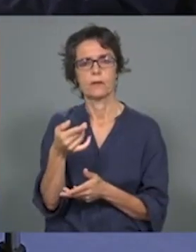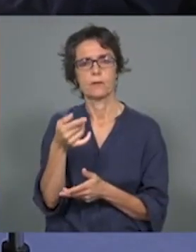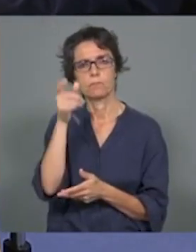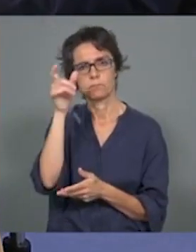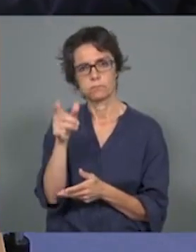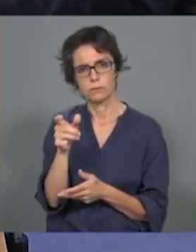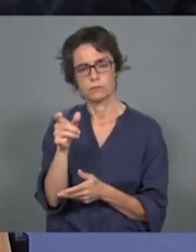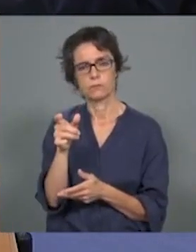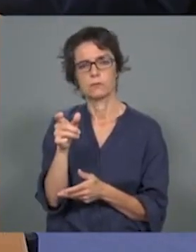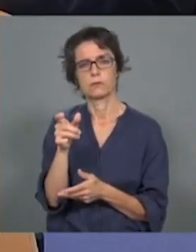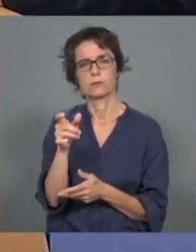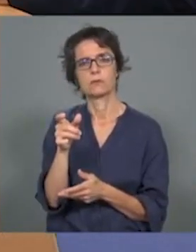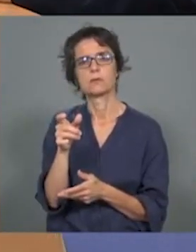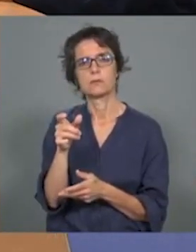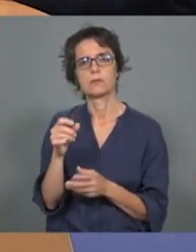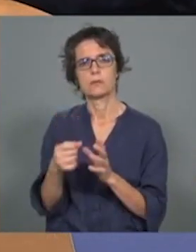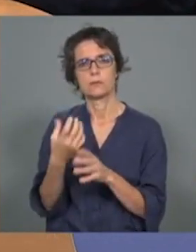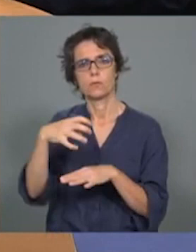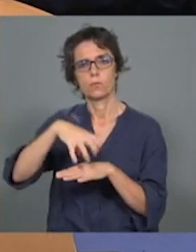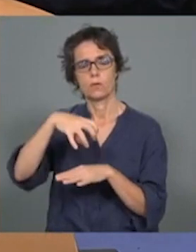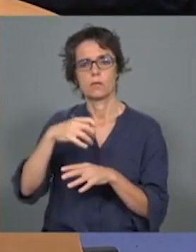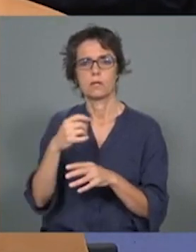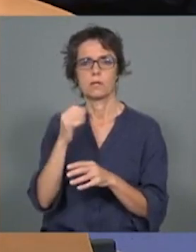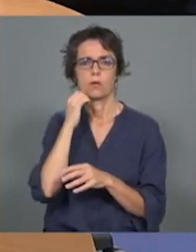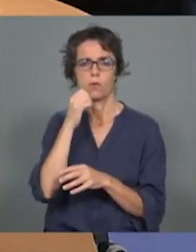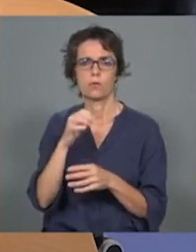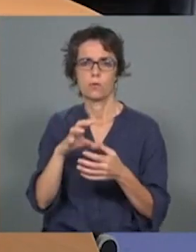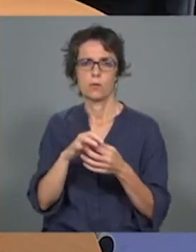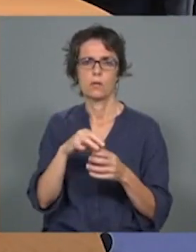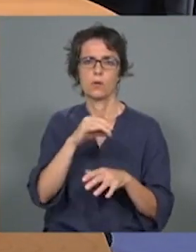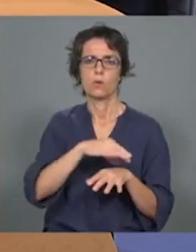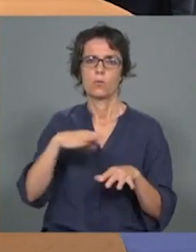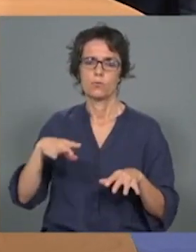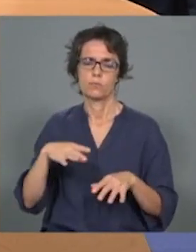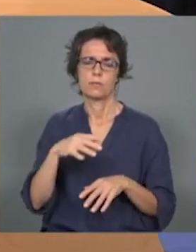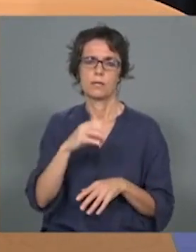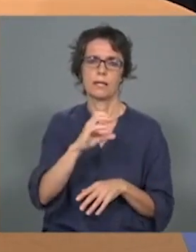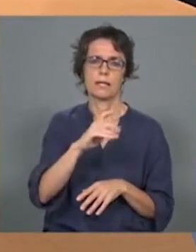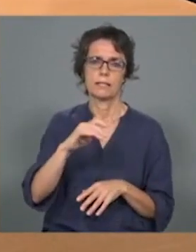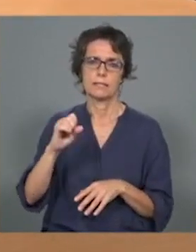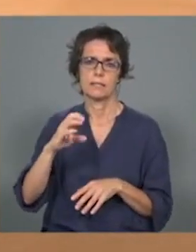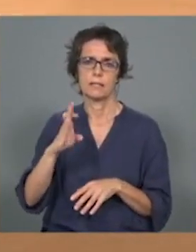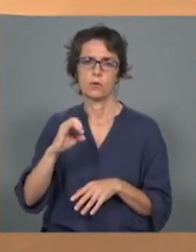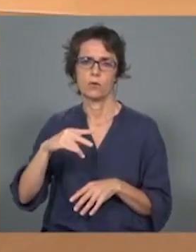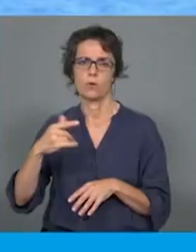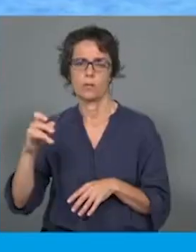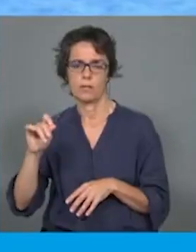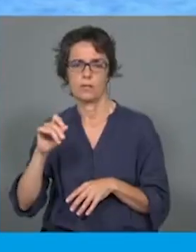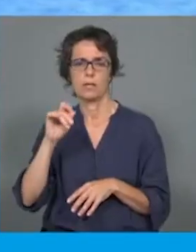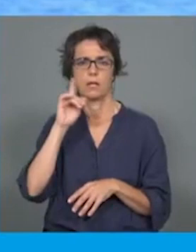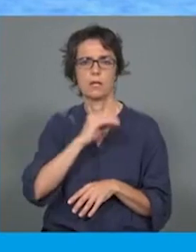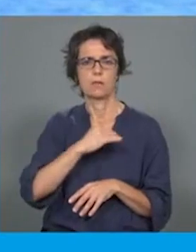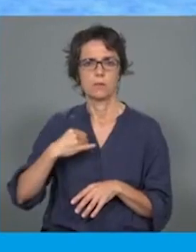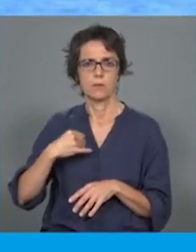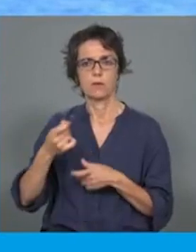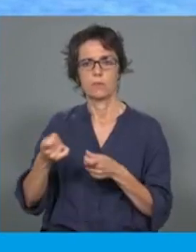criou a unidade da dor no Hospital Gracia da Horta, a doutora Beatriz Craveiro Lopes, e, portanto, estará a moderar